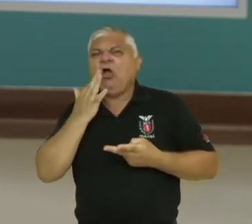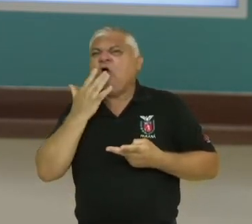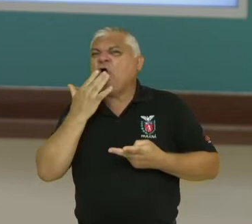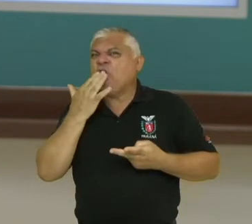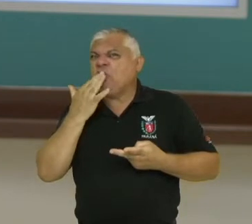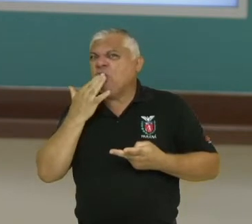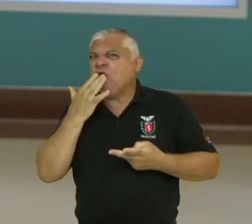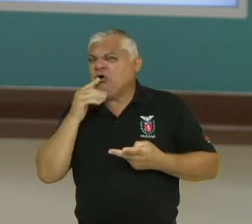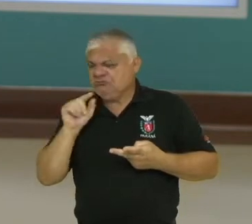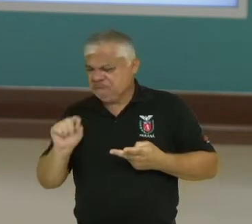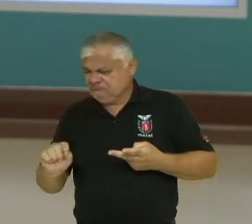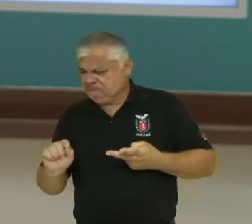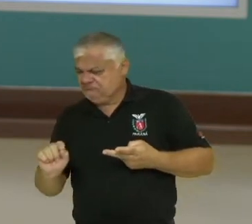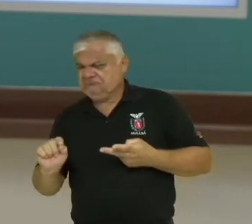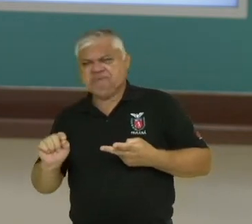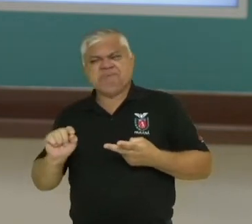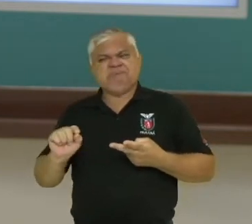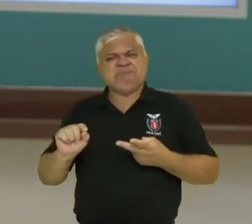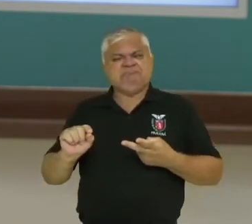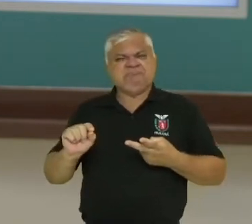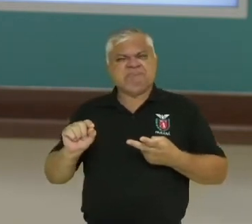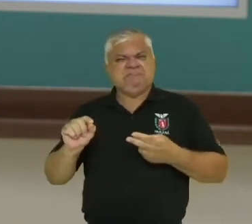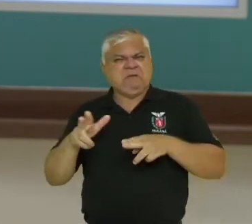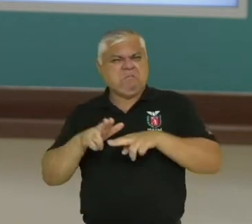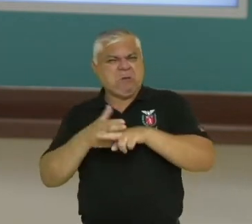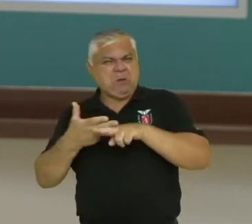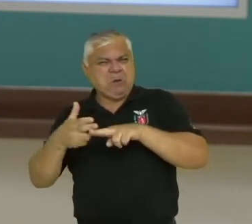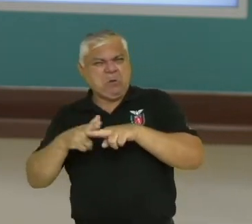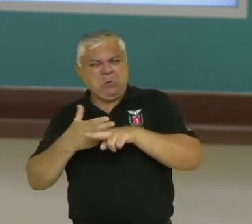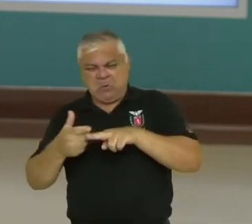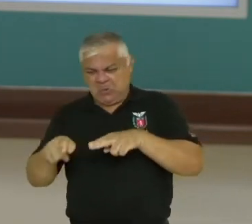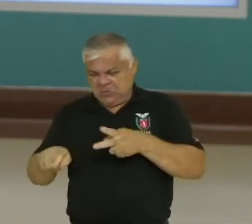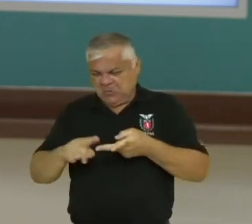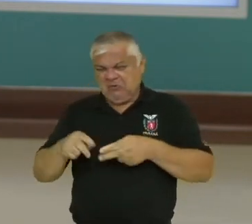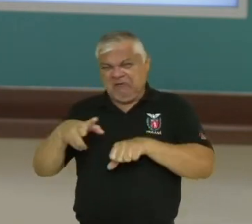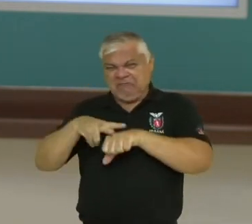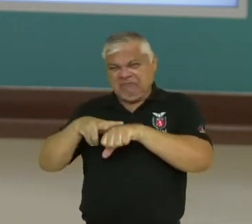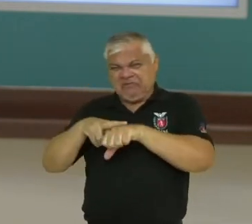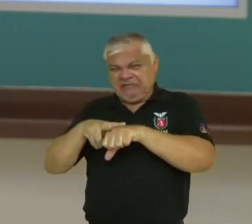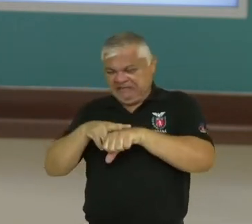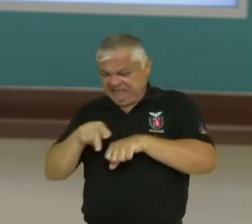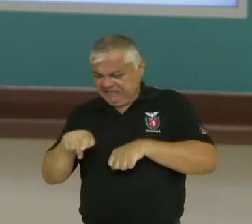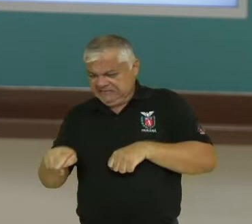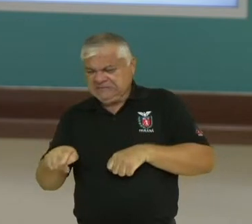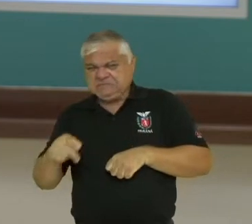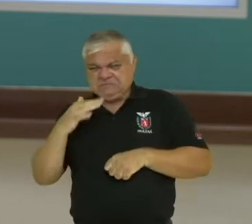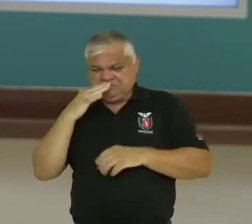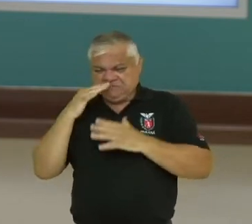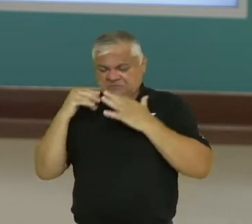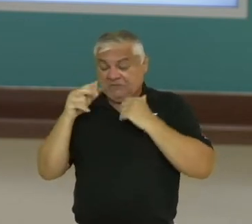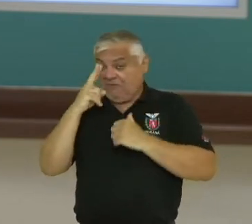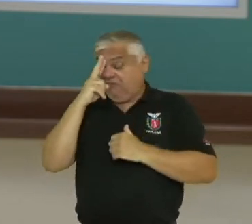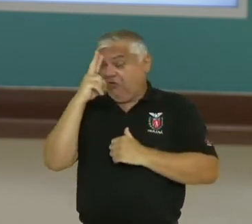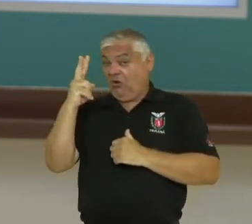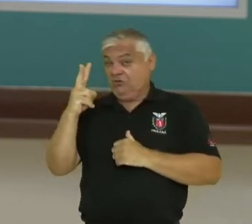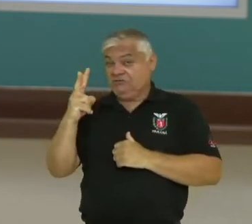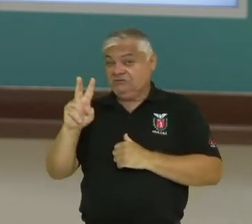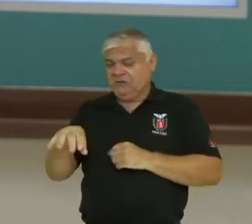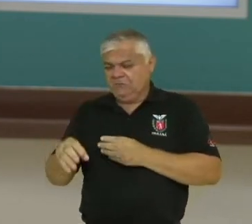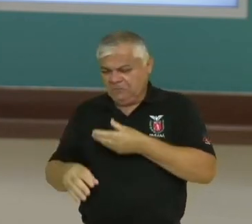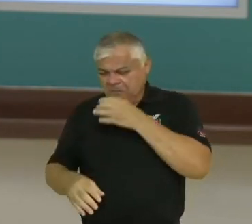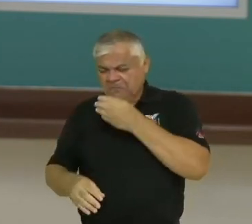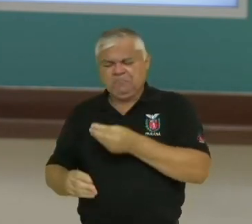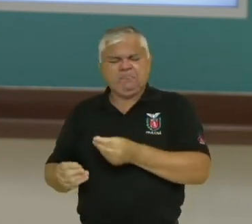tenha uma coloração, um amarronzado, alguma cor característica, que tenha um odor, um cheiro forte ou um